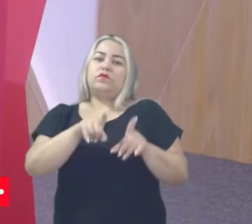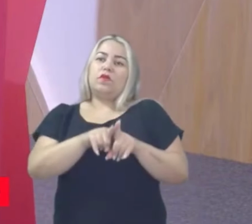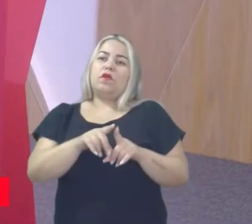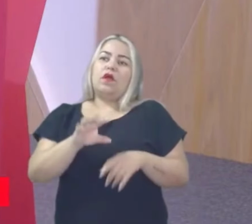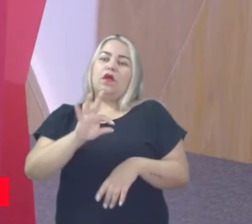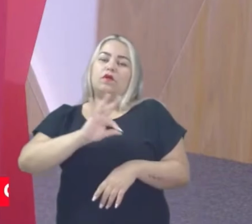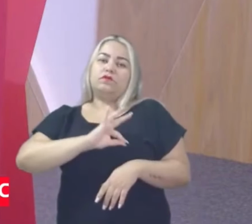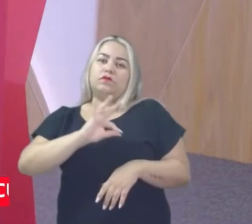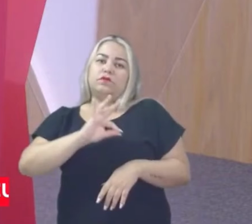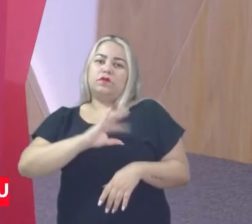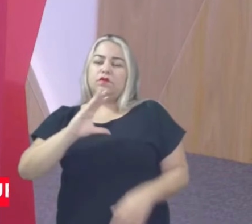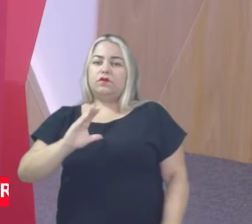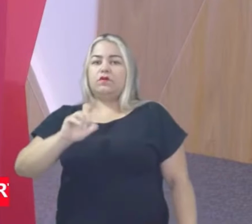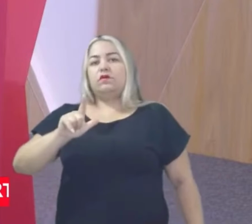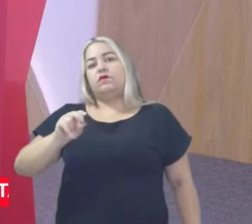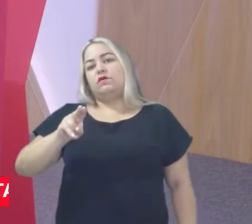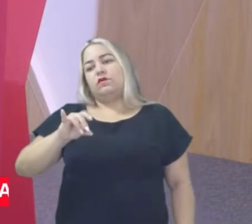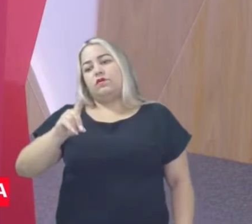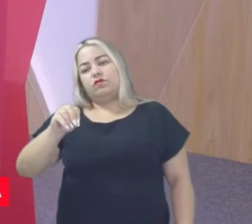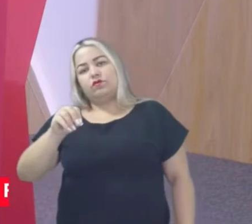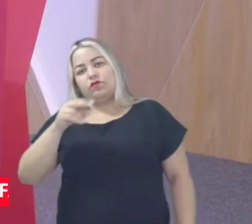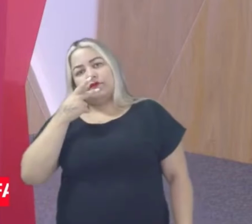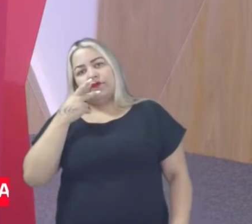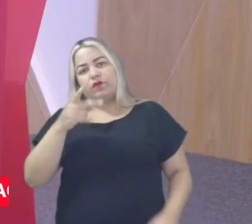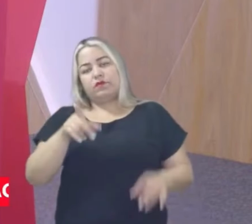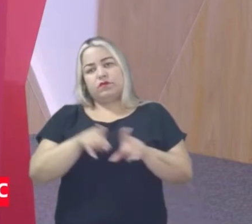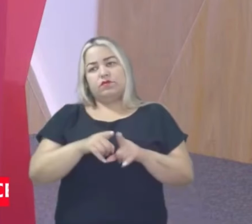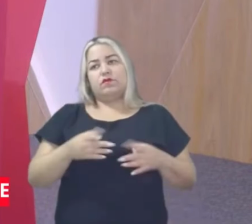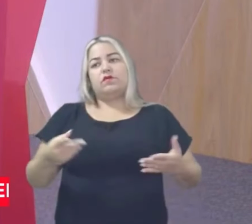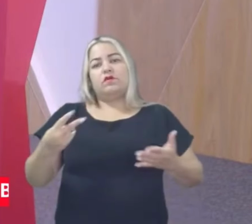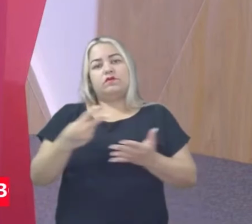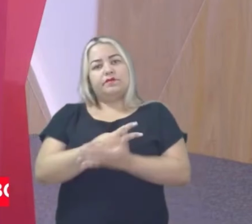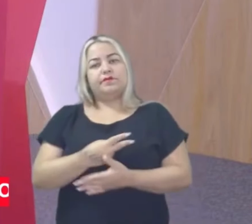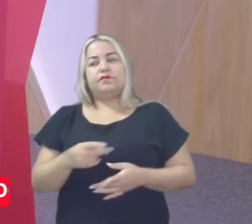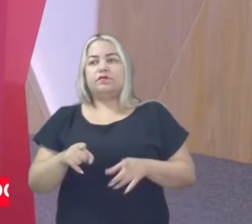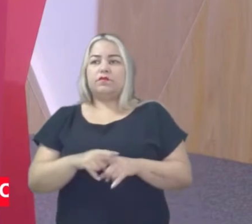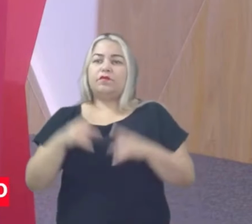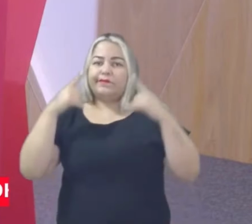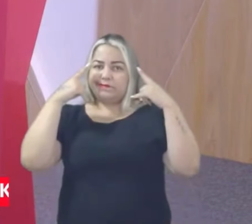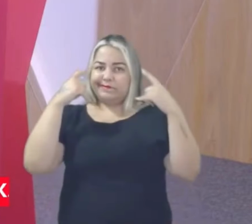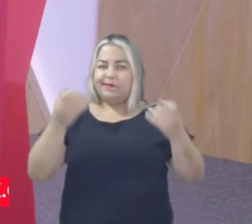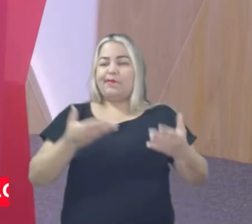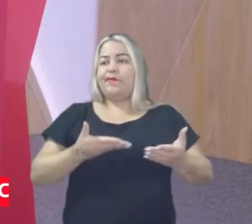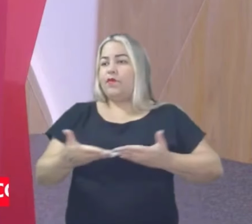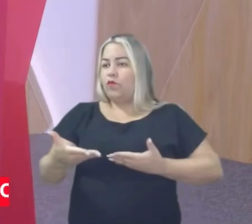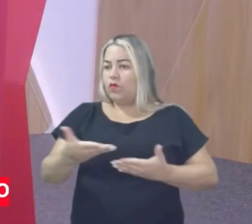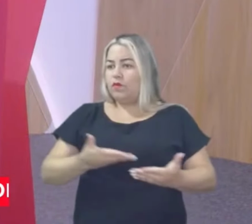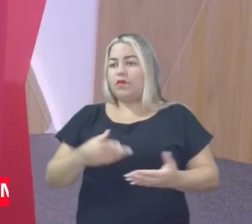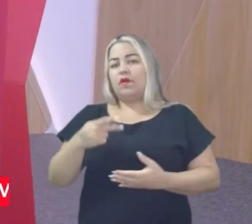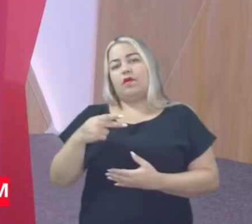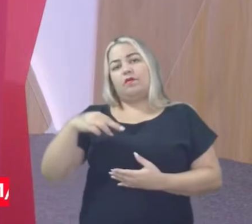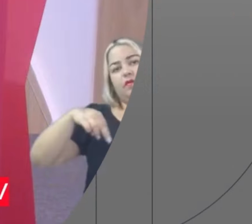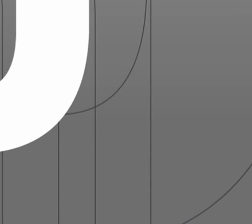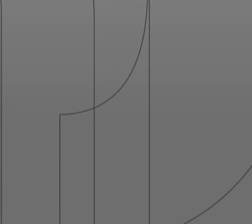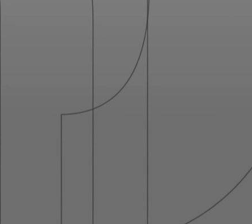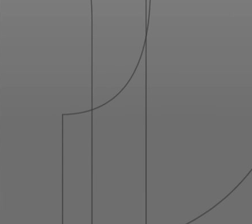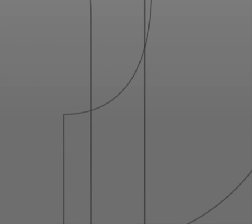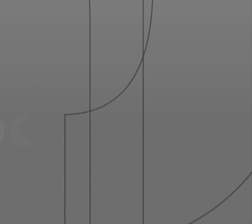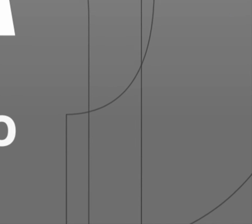Paulo, Claudinho, falando sobre esses recentes casos aí, então, de violência envolvendo a PM